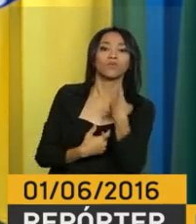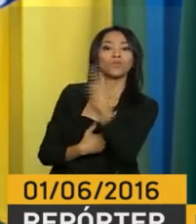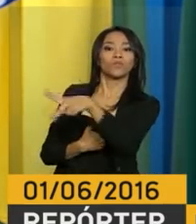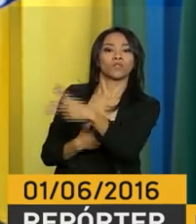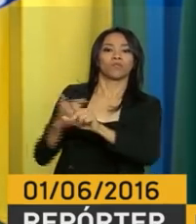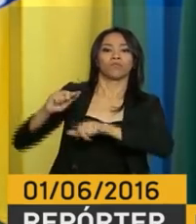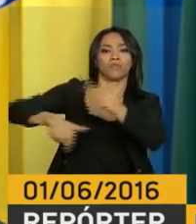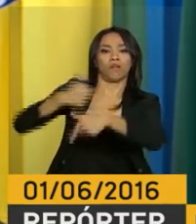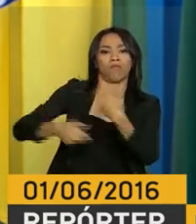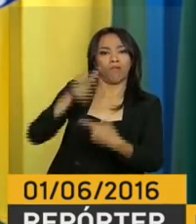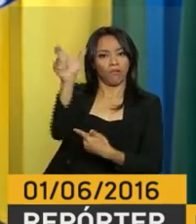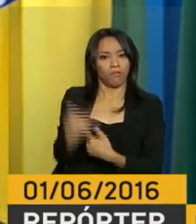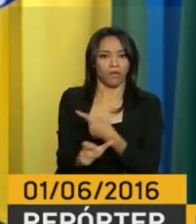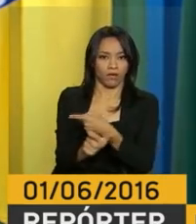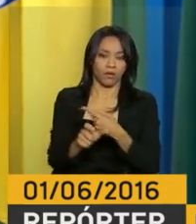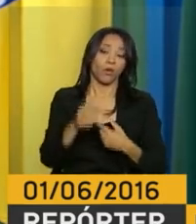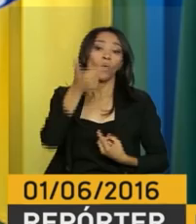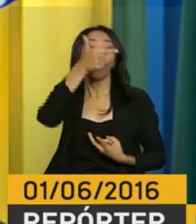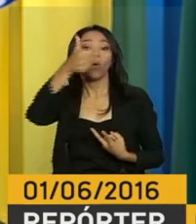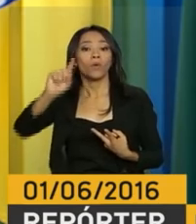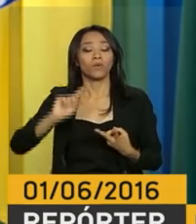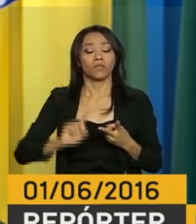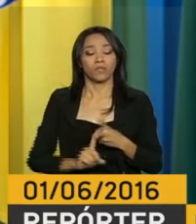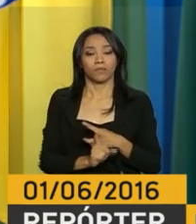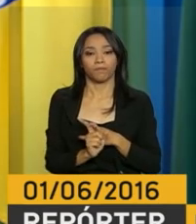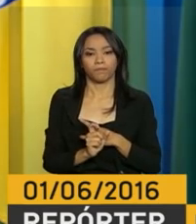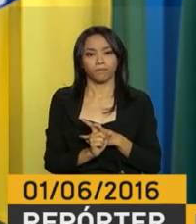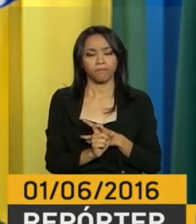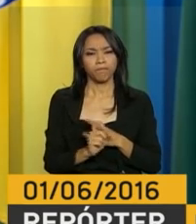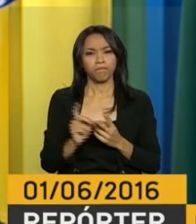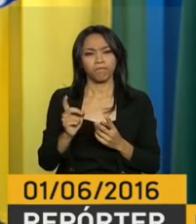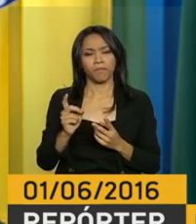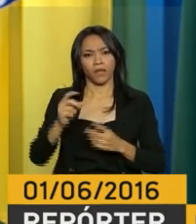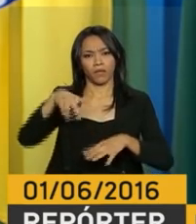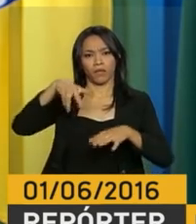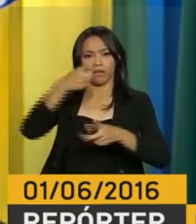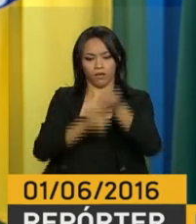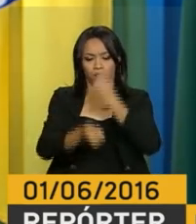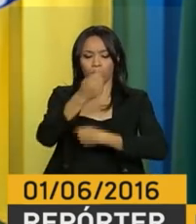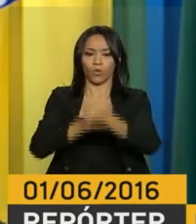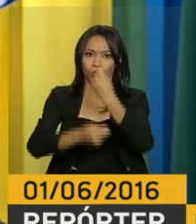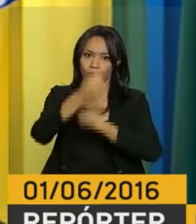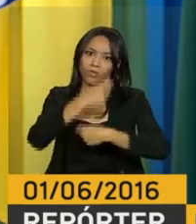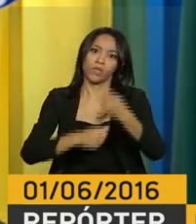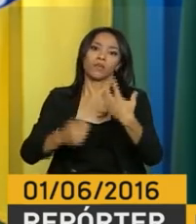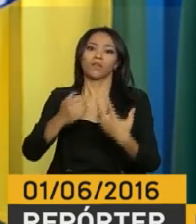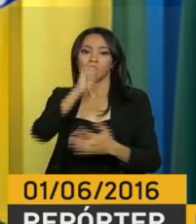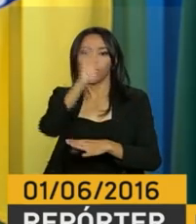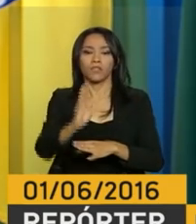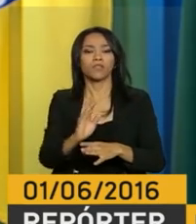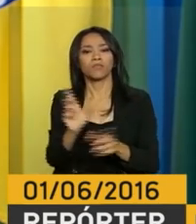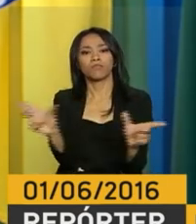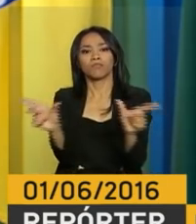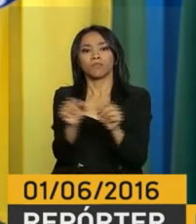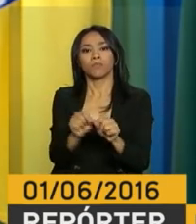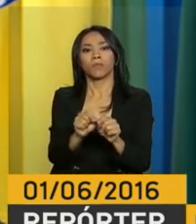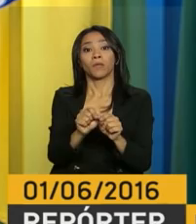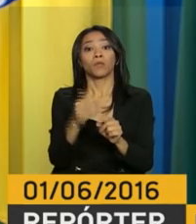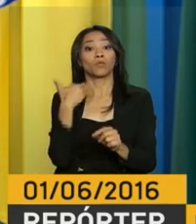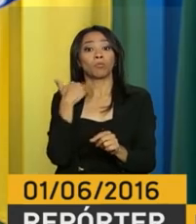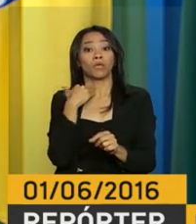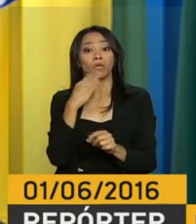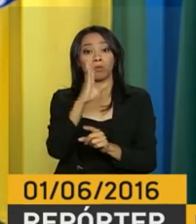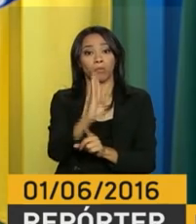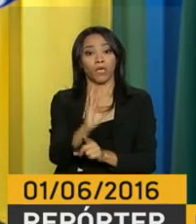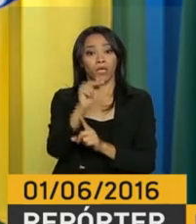instituição crucial na construção da moderna economia brasileira é o BNDS a escolha de Maria Silvia Bastos